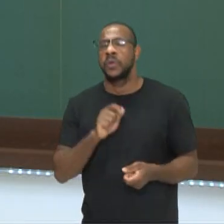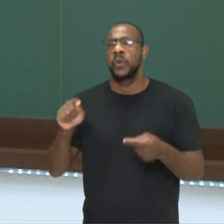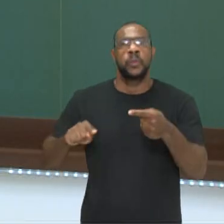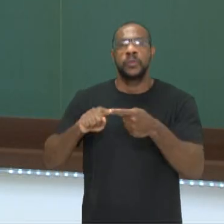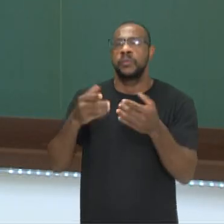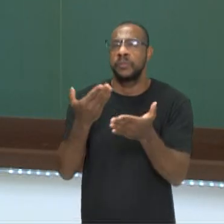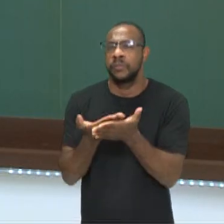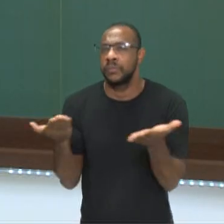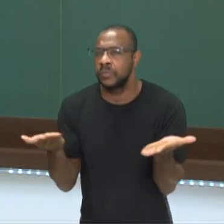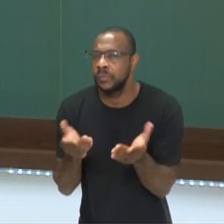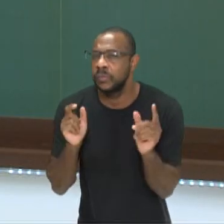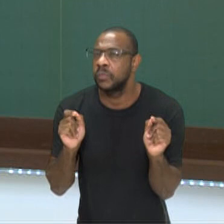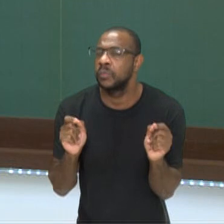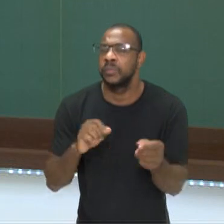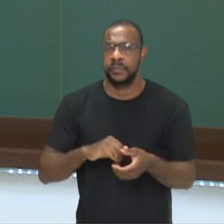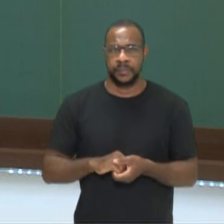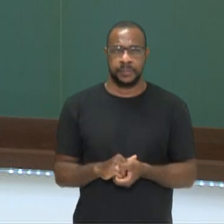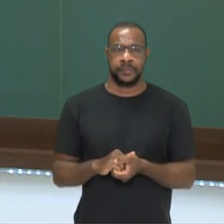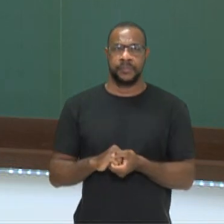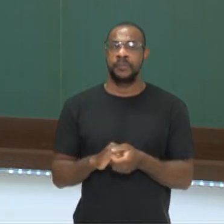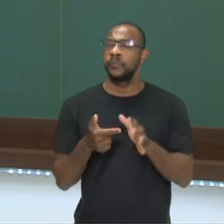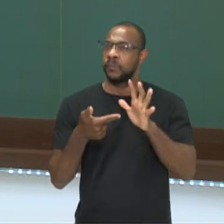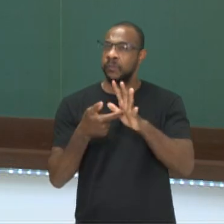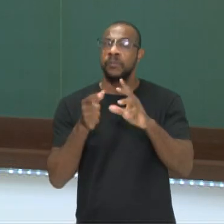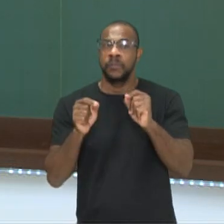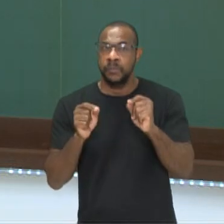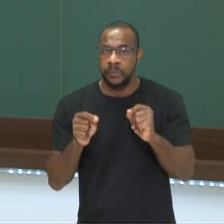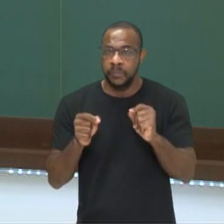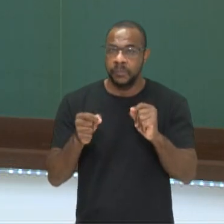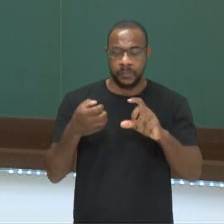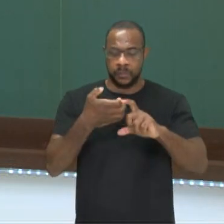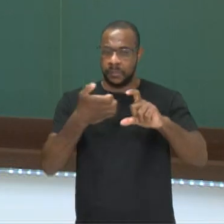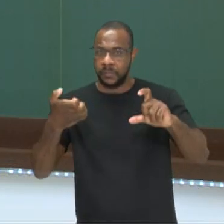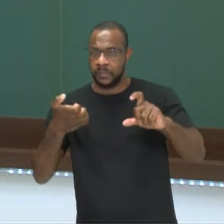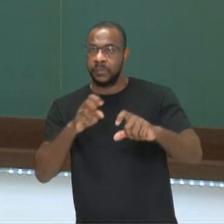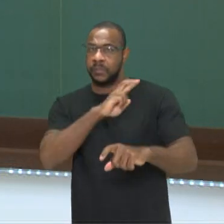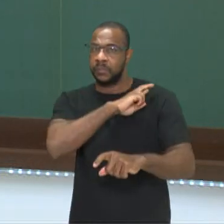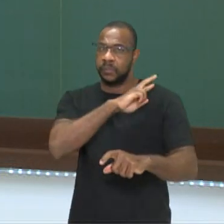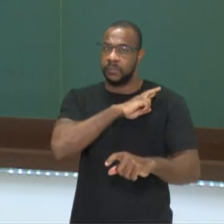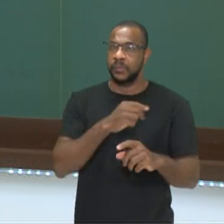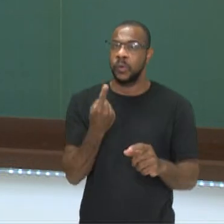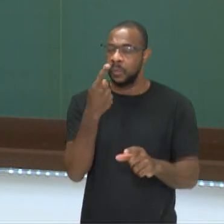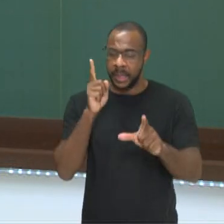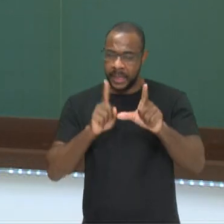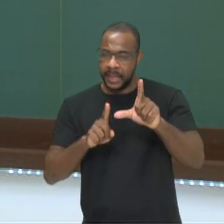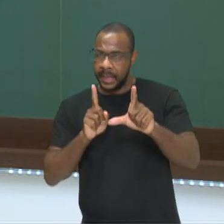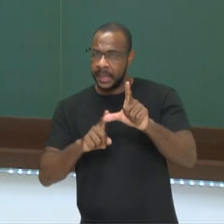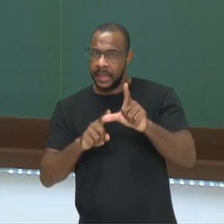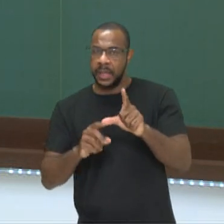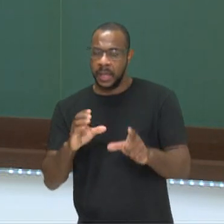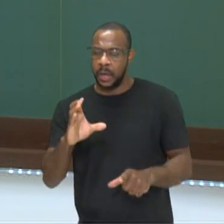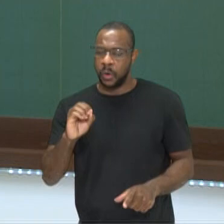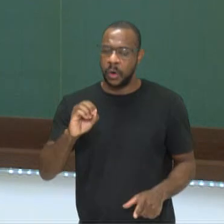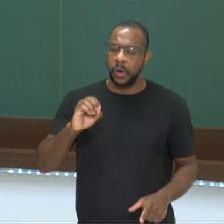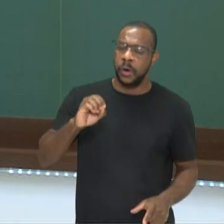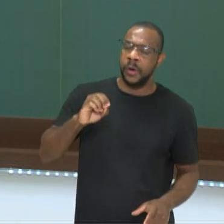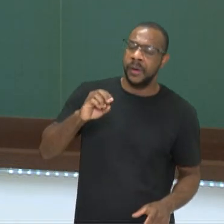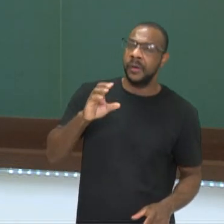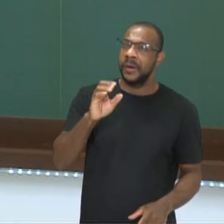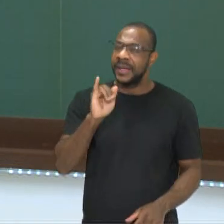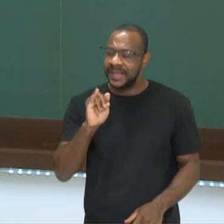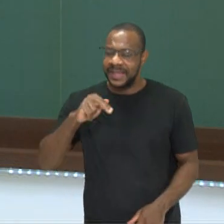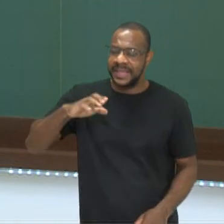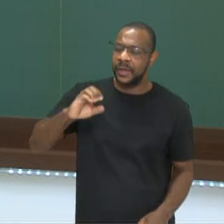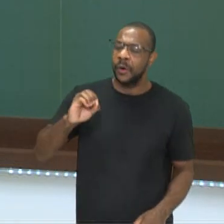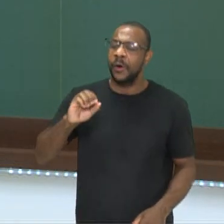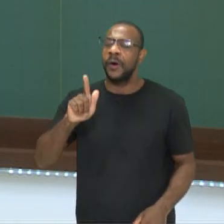Objetivos dessa aula, qual é? Identificar a equação de segundo grau como uma incógnita, ou seja, bater o olho e enxergar se ela é equação de